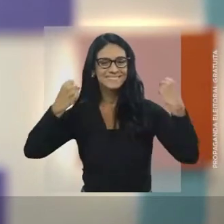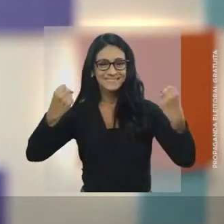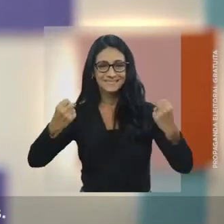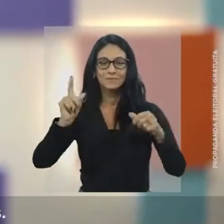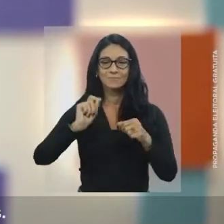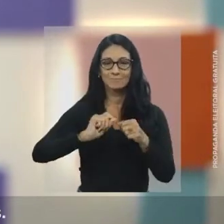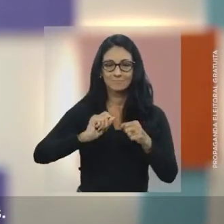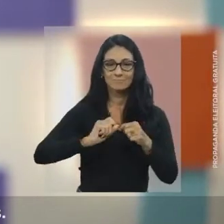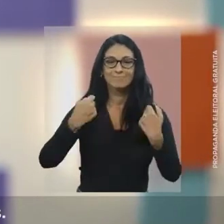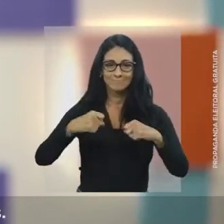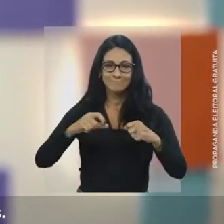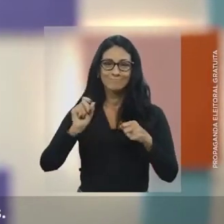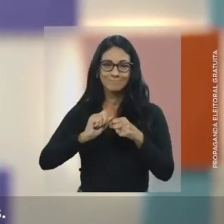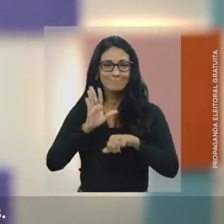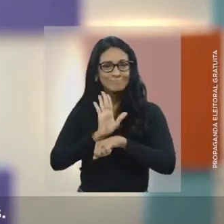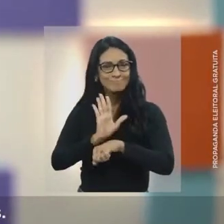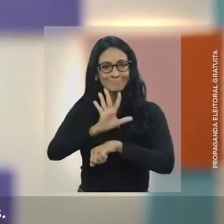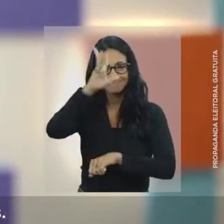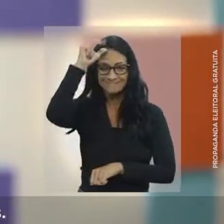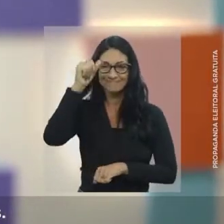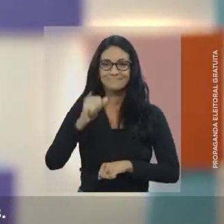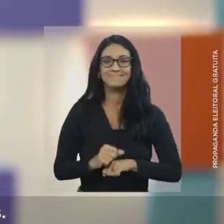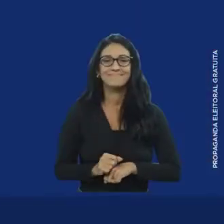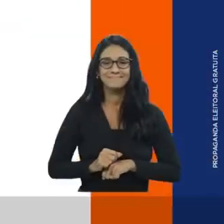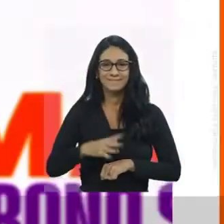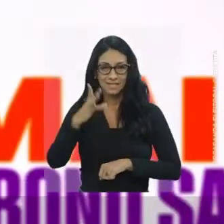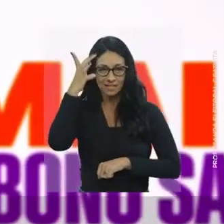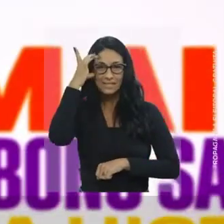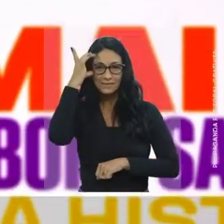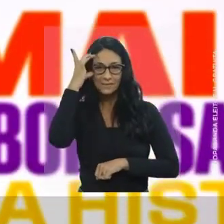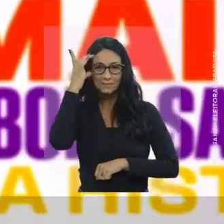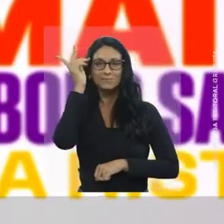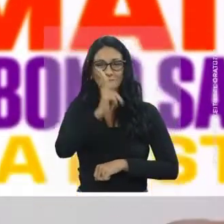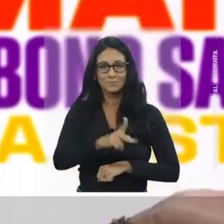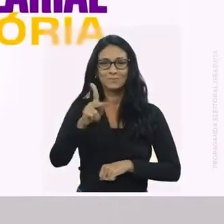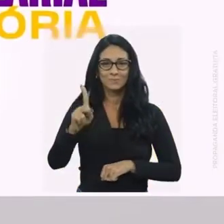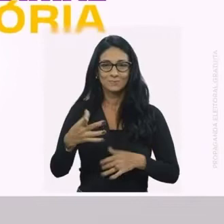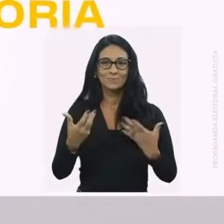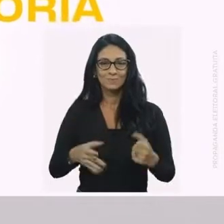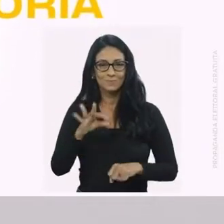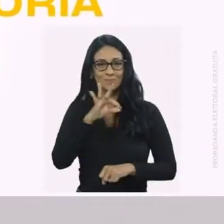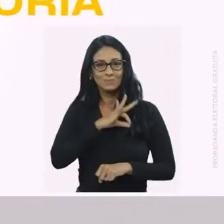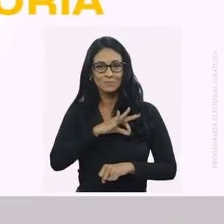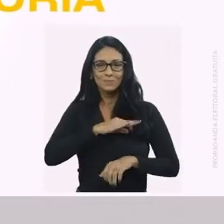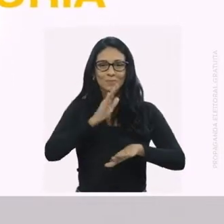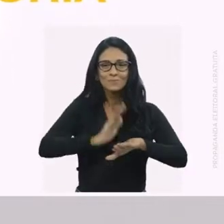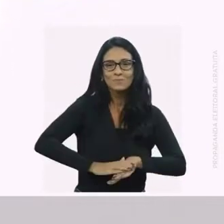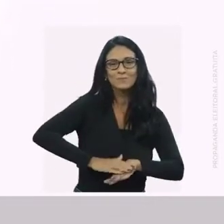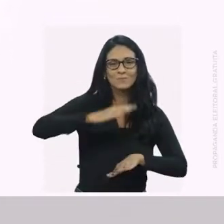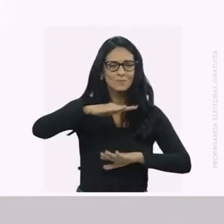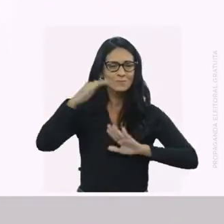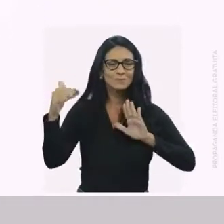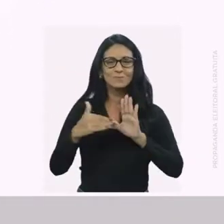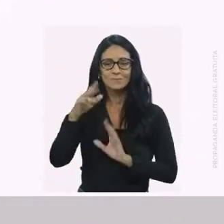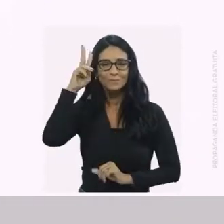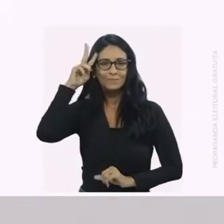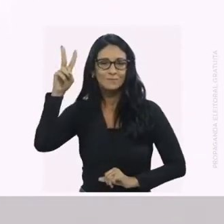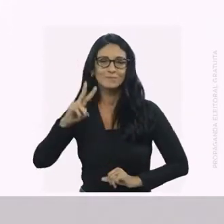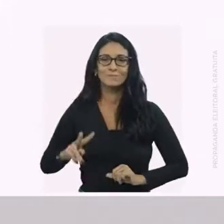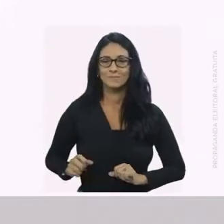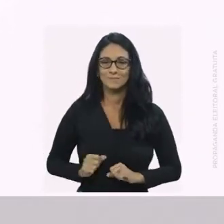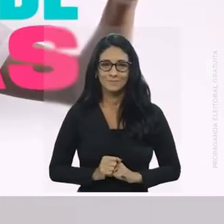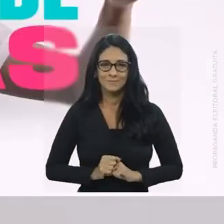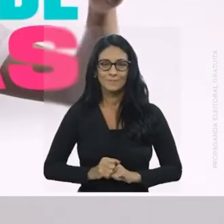energia para fazer o que precisa ser feito por Manaus. Com Davi, os professores receberam o maior abono salarial